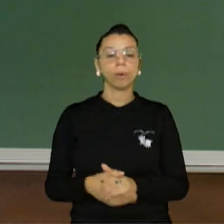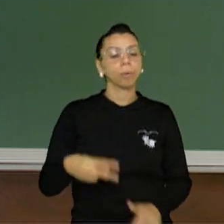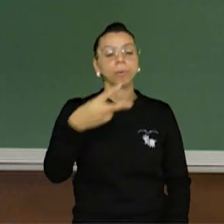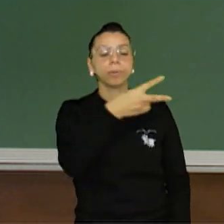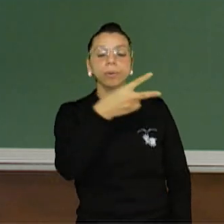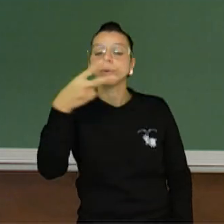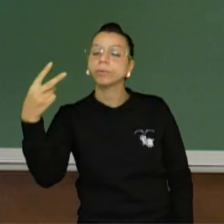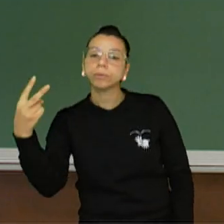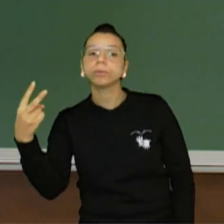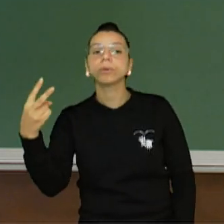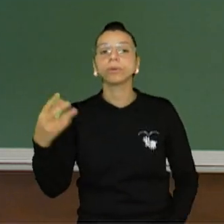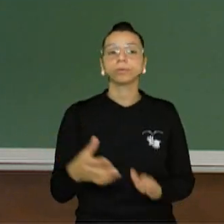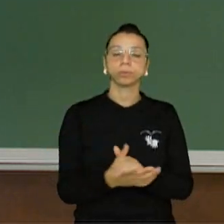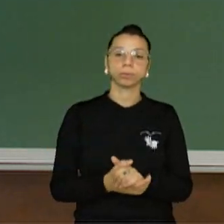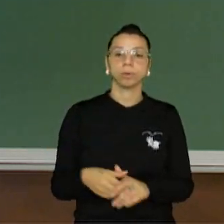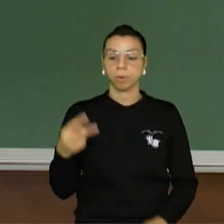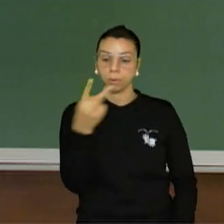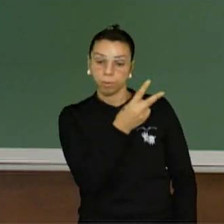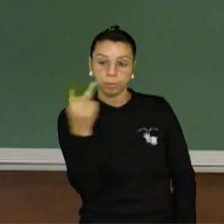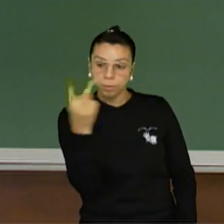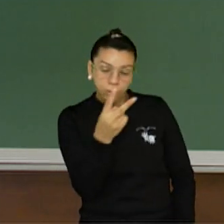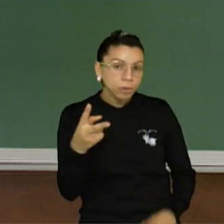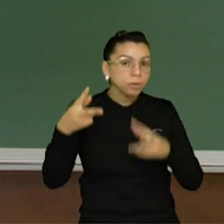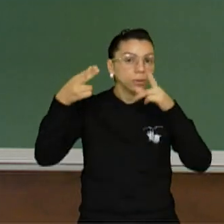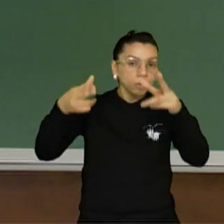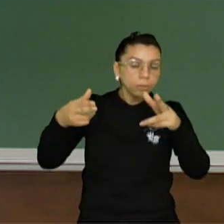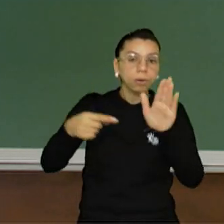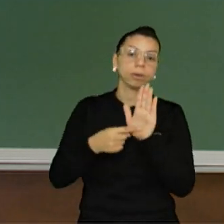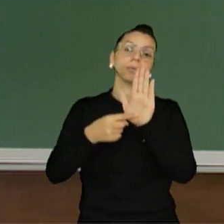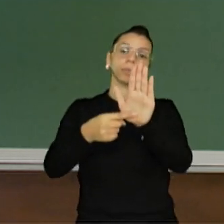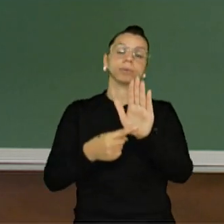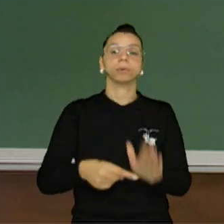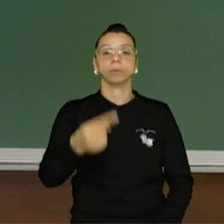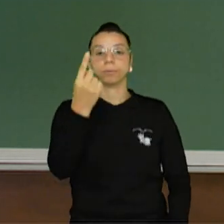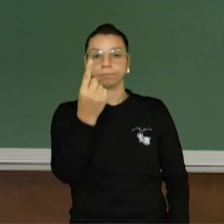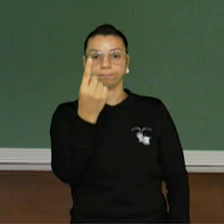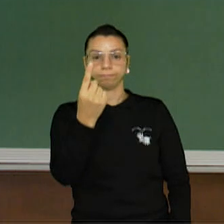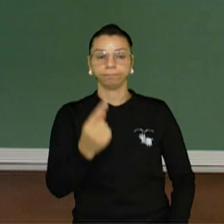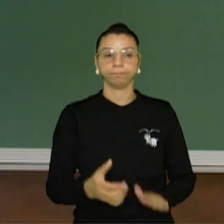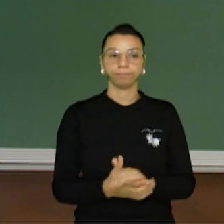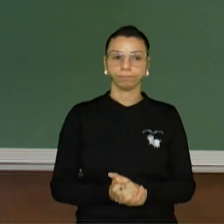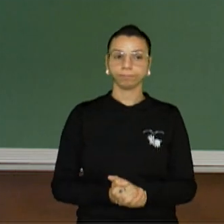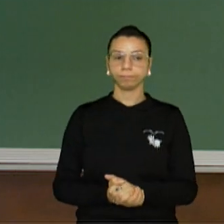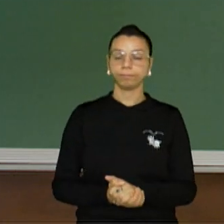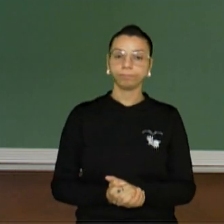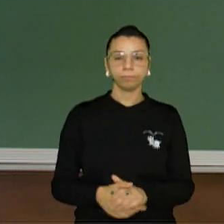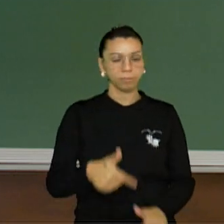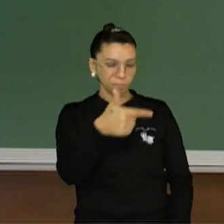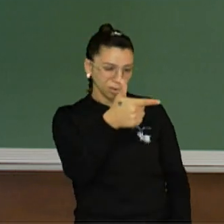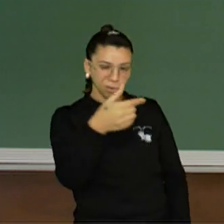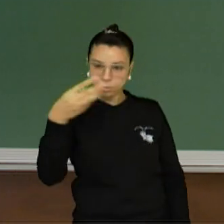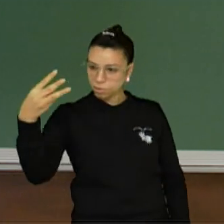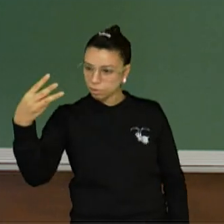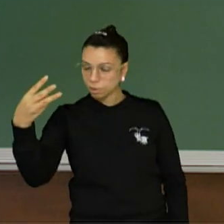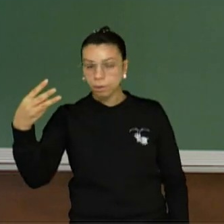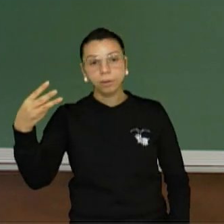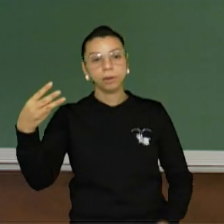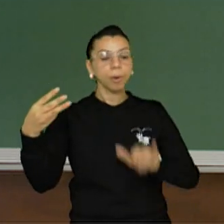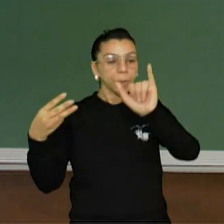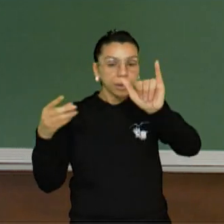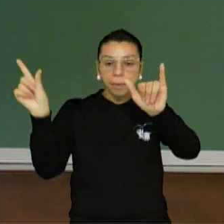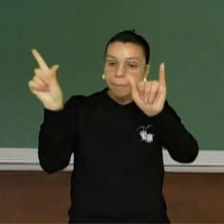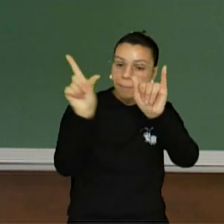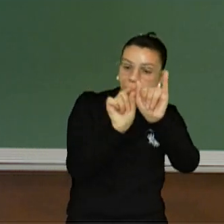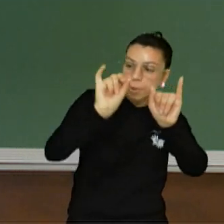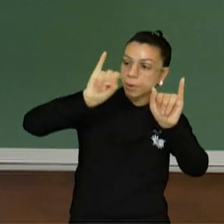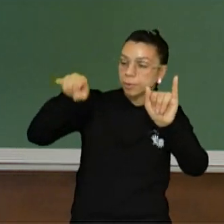faz? Os dois são iguais, represente pelo número 1. 2, 3. 2, 3, o I é menor que o